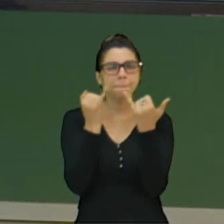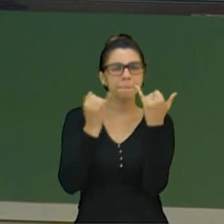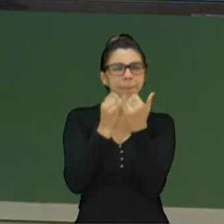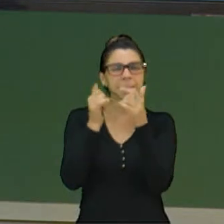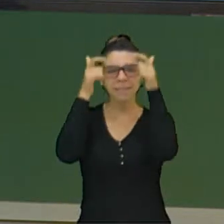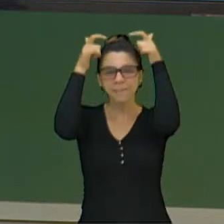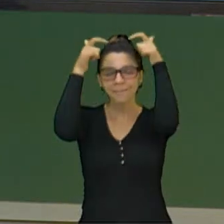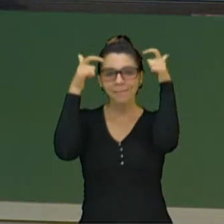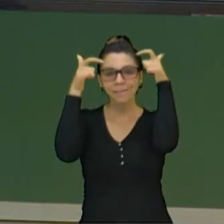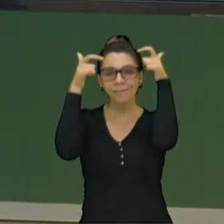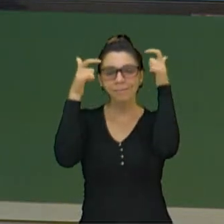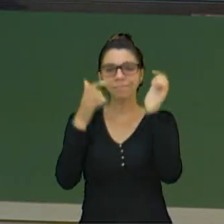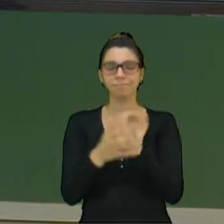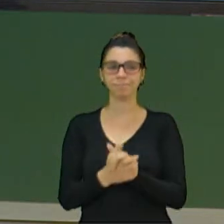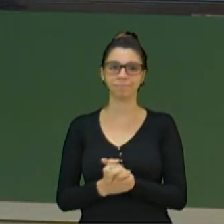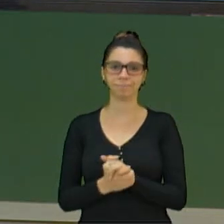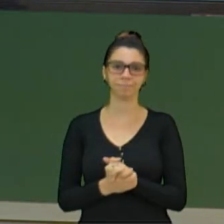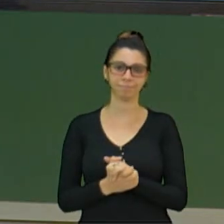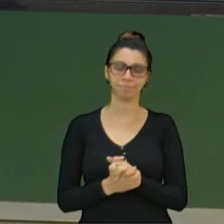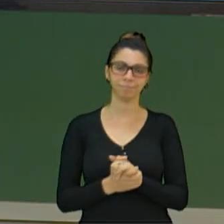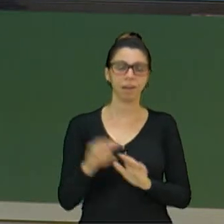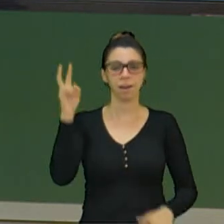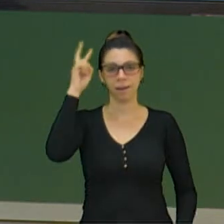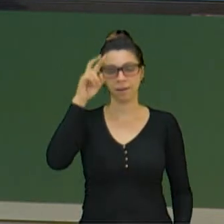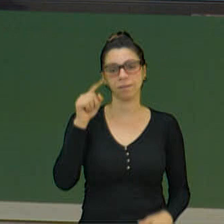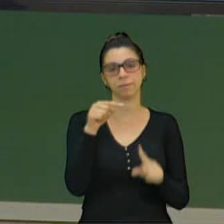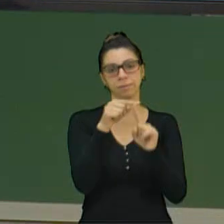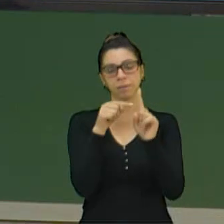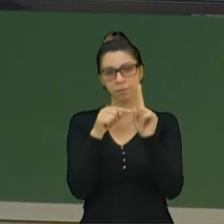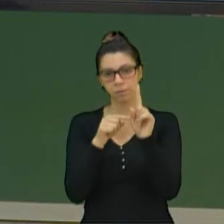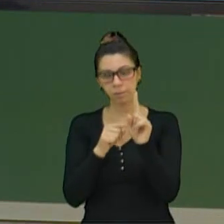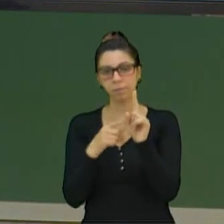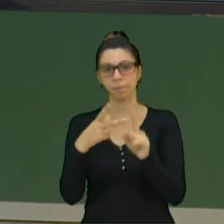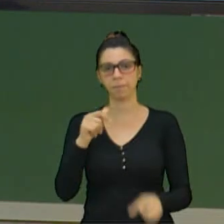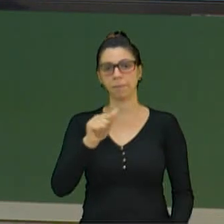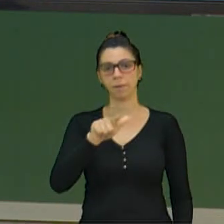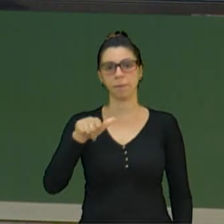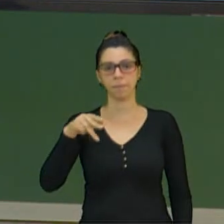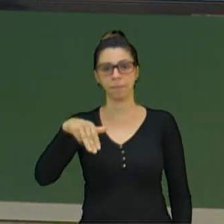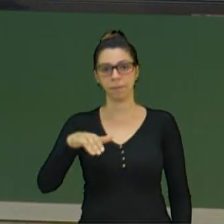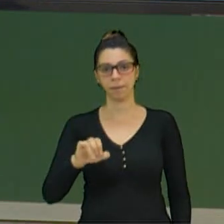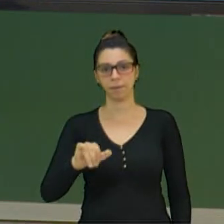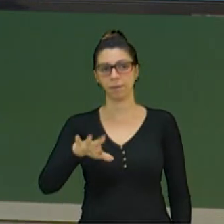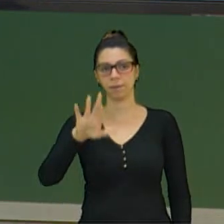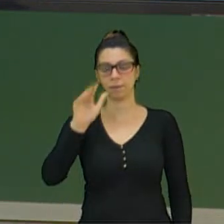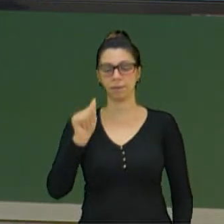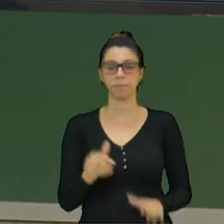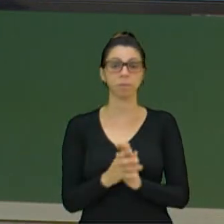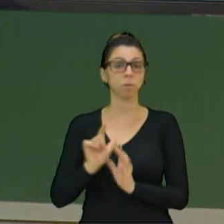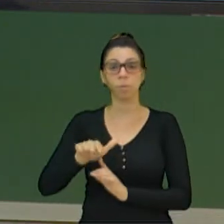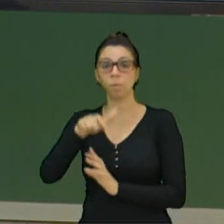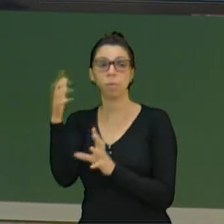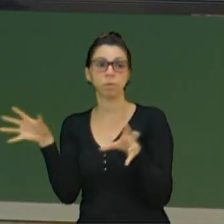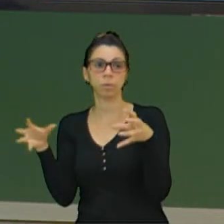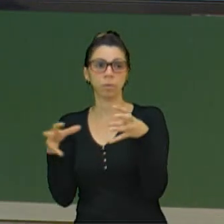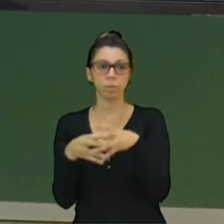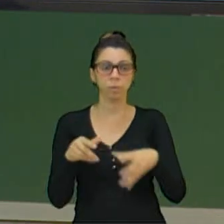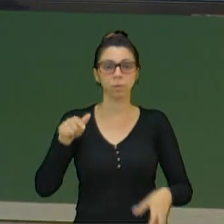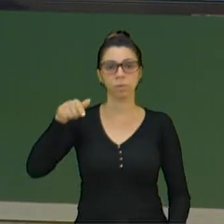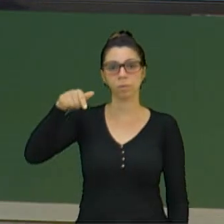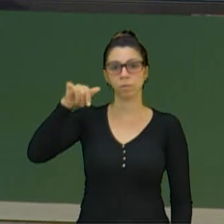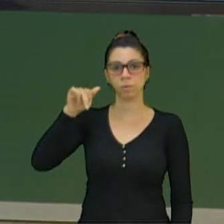coroinha. Então ela lembra um tipo de palmeira. O outro grupo é o grupo